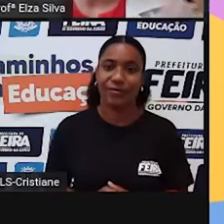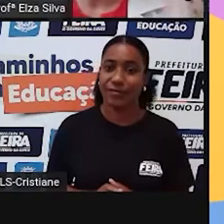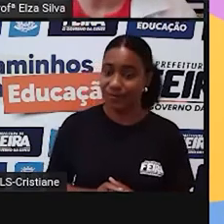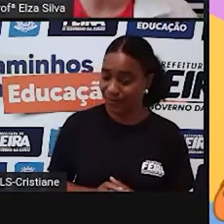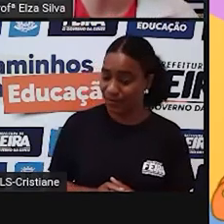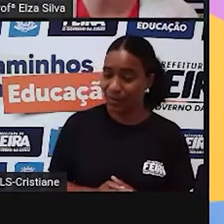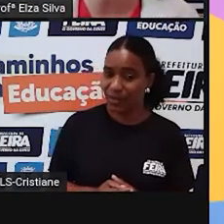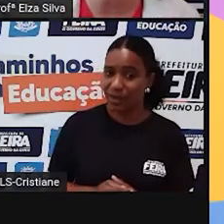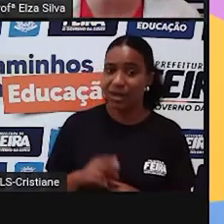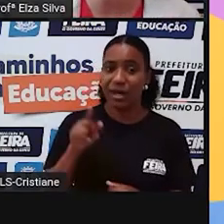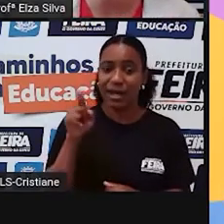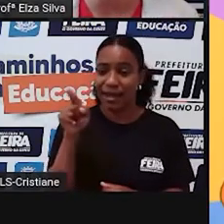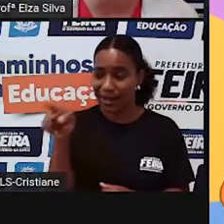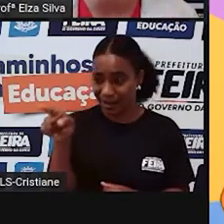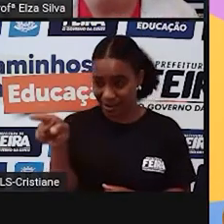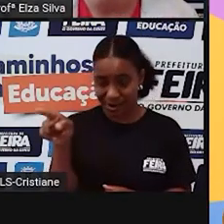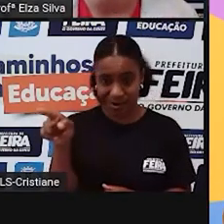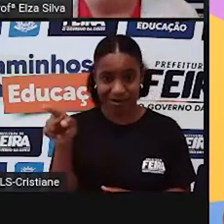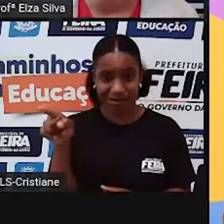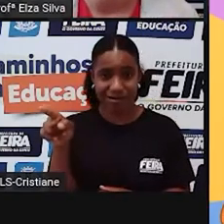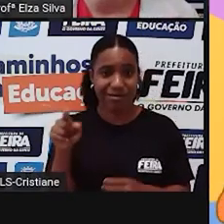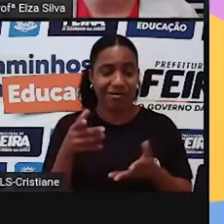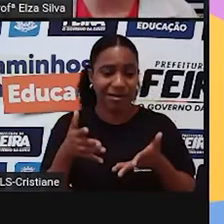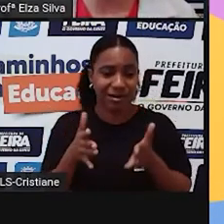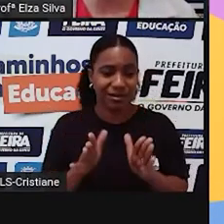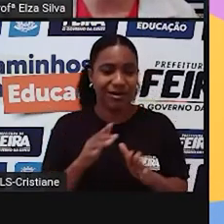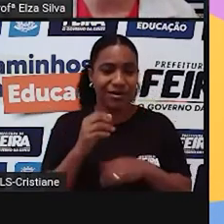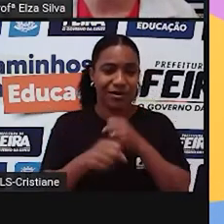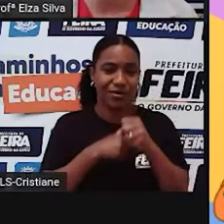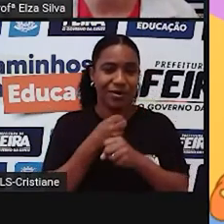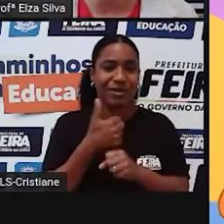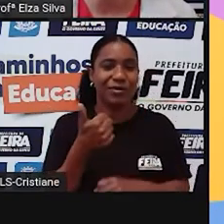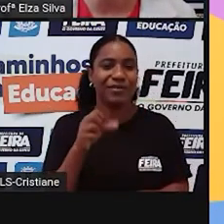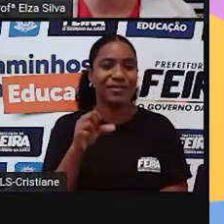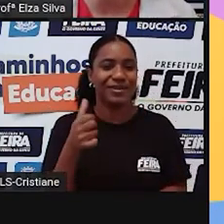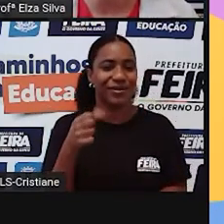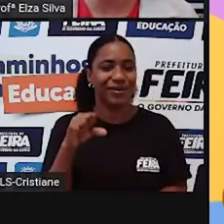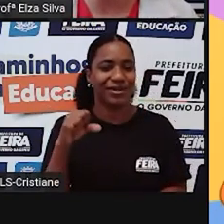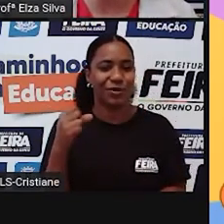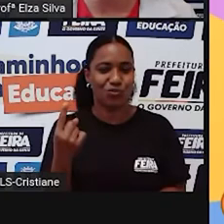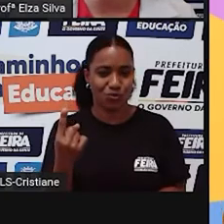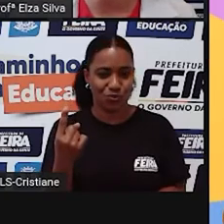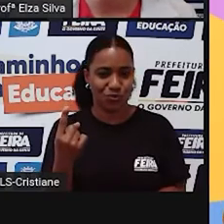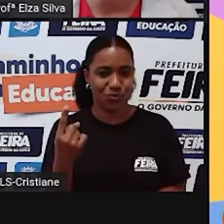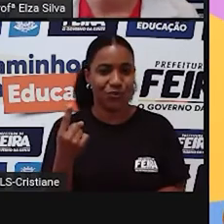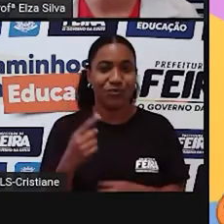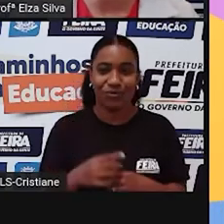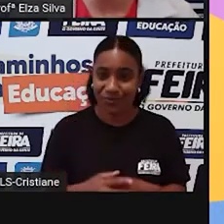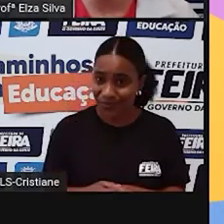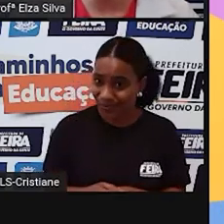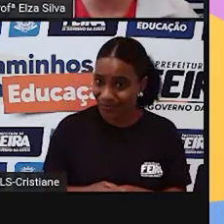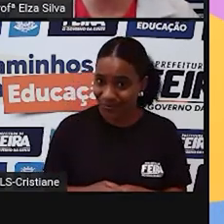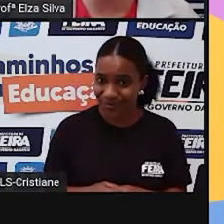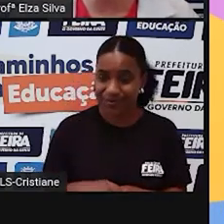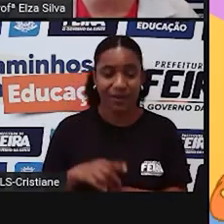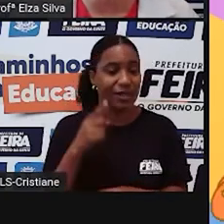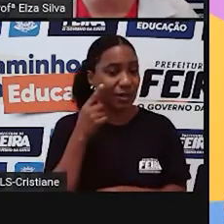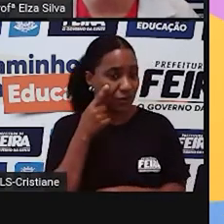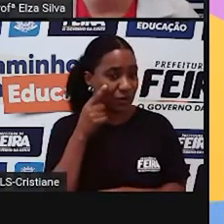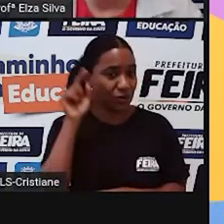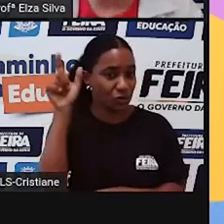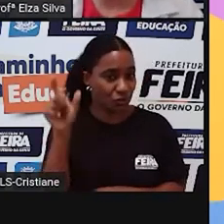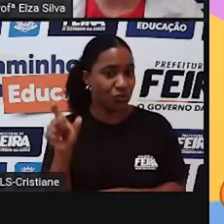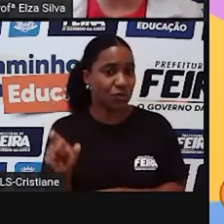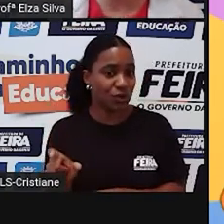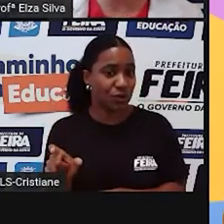nasceu em 1991. Então, nestas situações aqui, quando o meu sujeito for esses